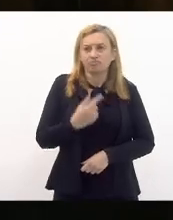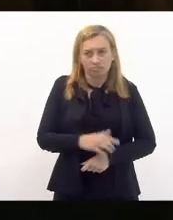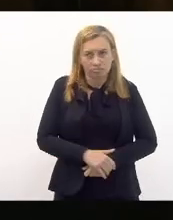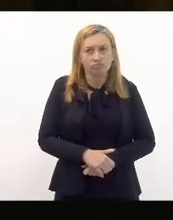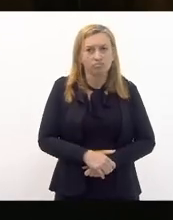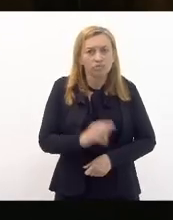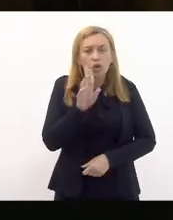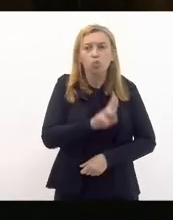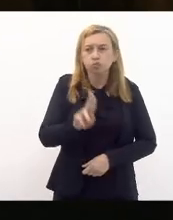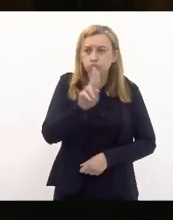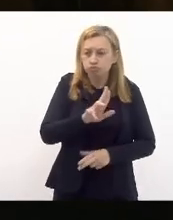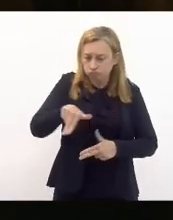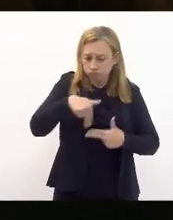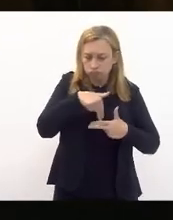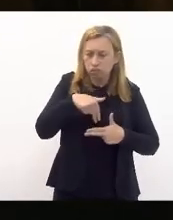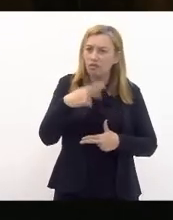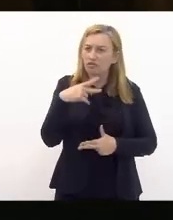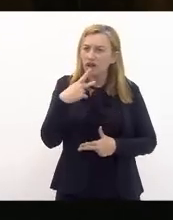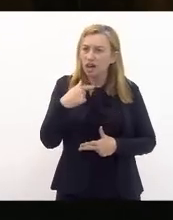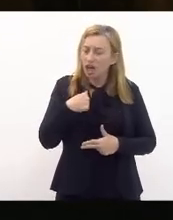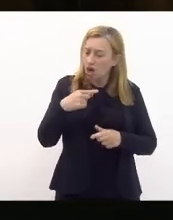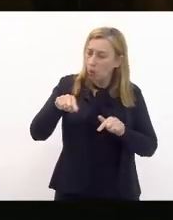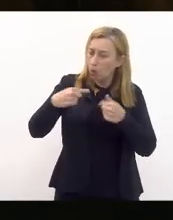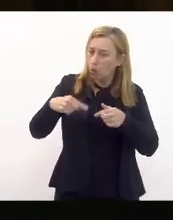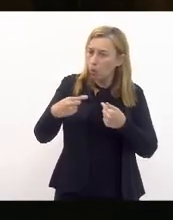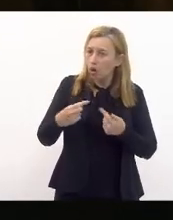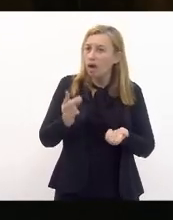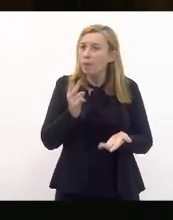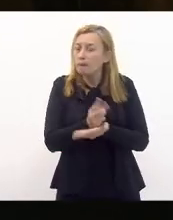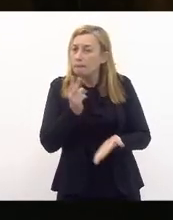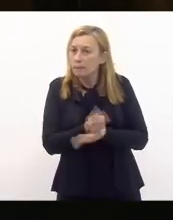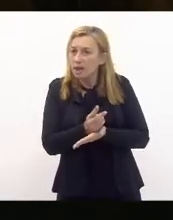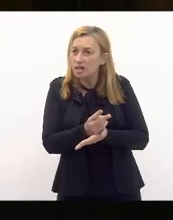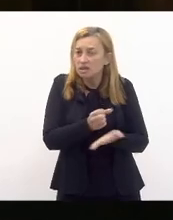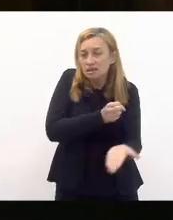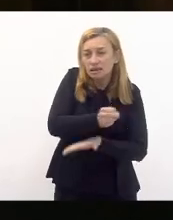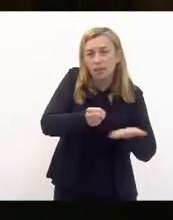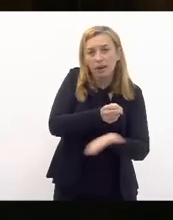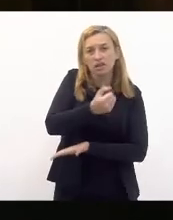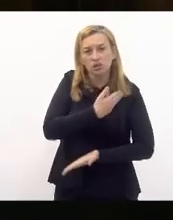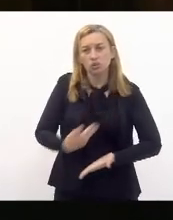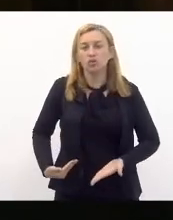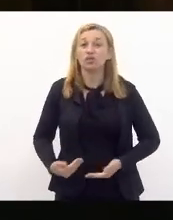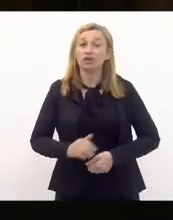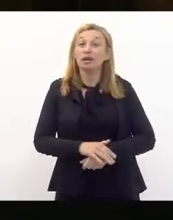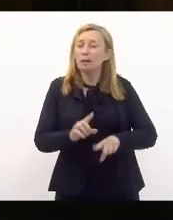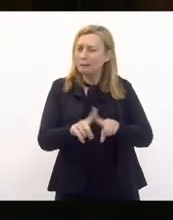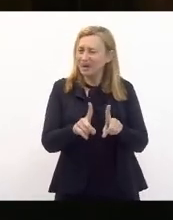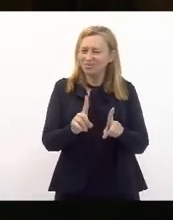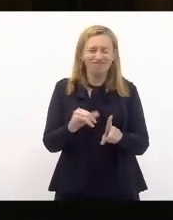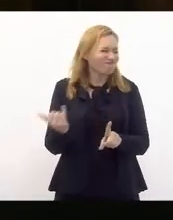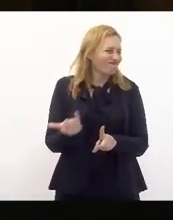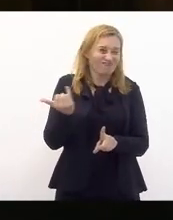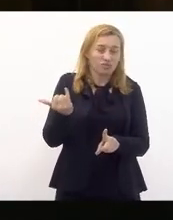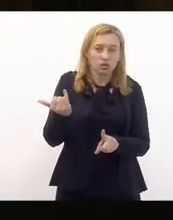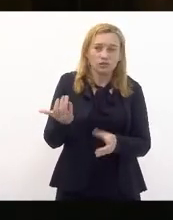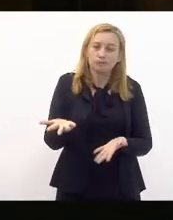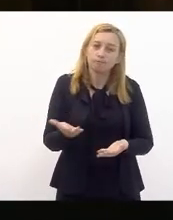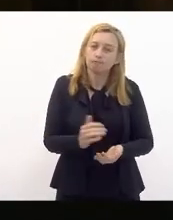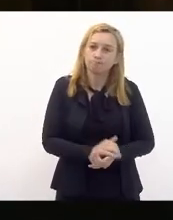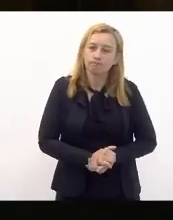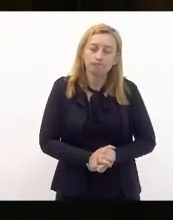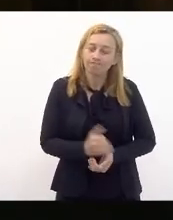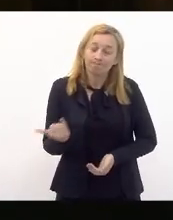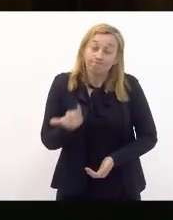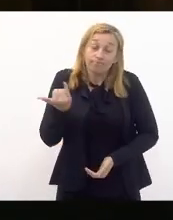eu usar essa Tribuna para falar que estou sendo perseguido mesmos dentro da base do governo Mas isso não importa eu